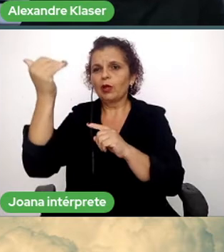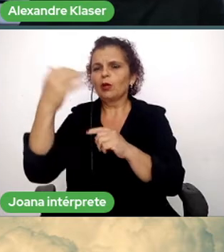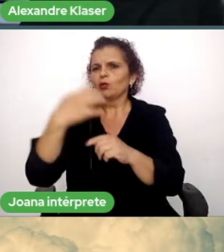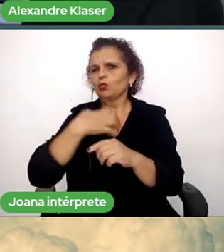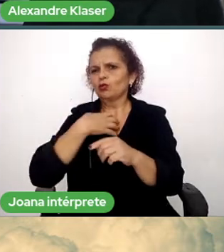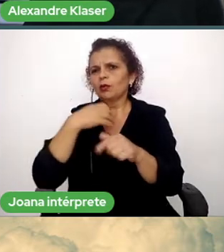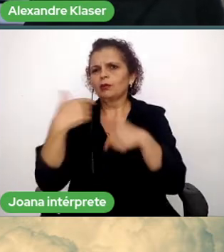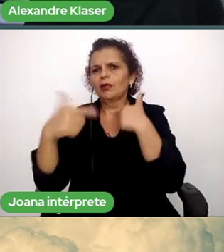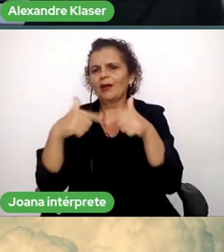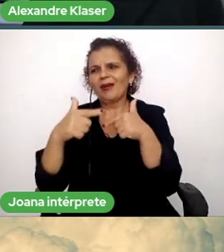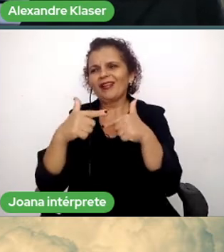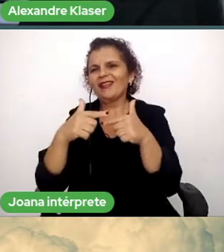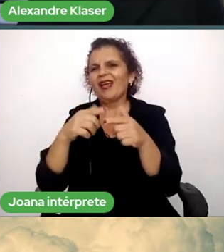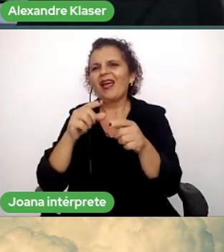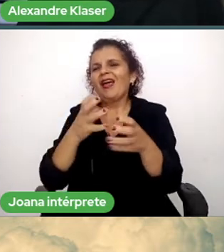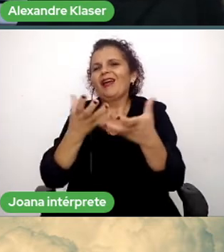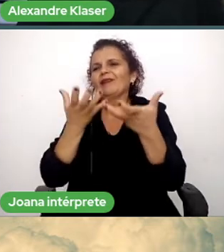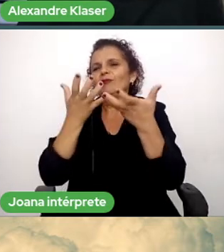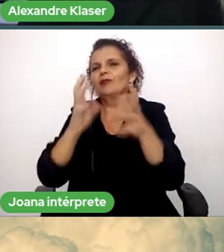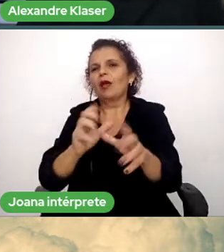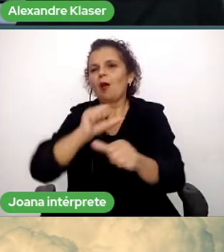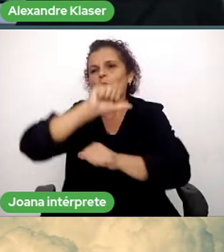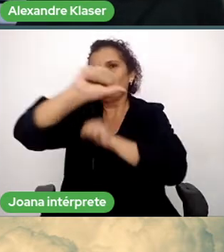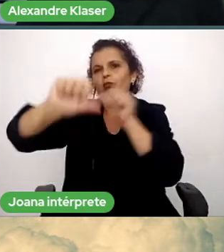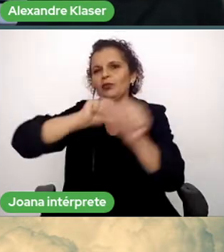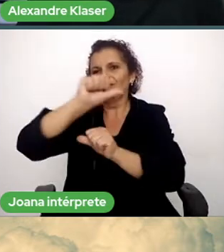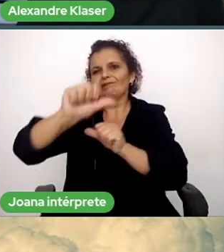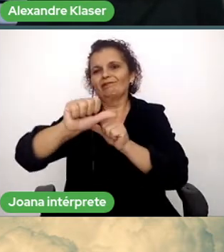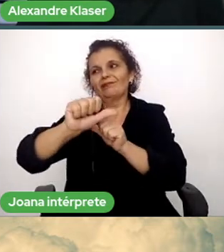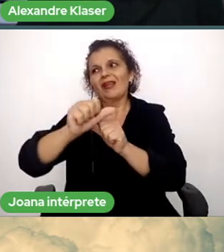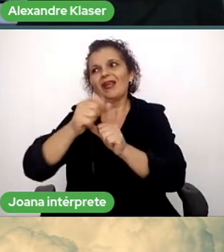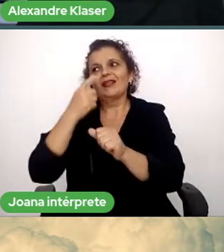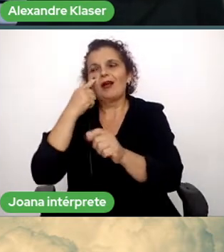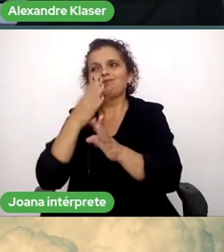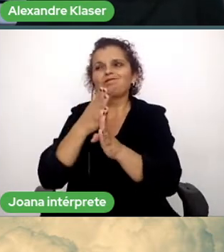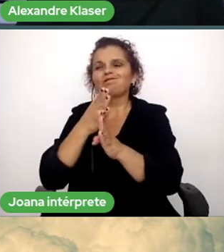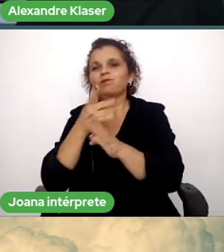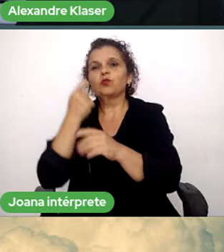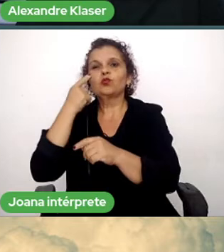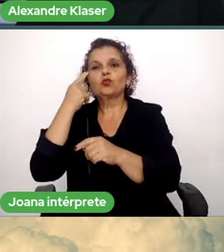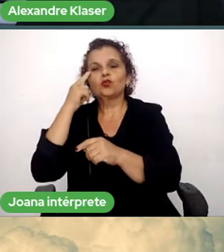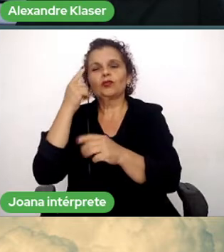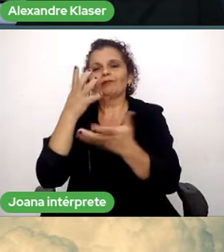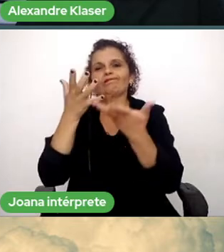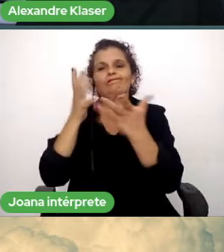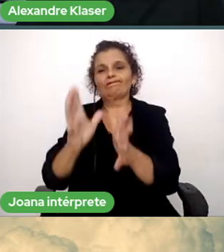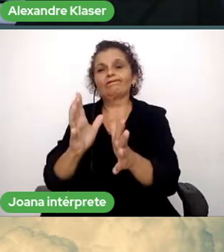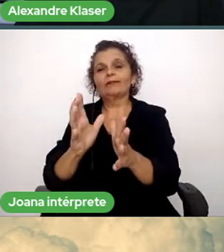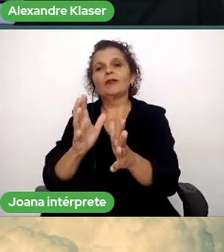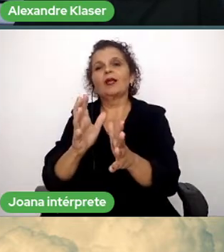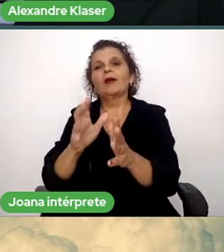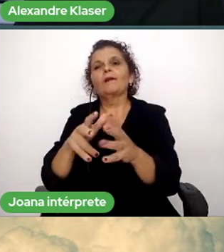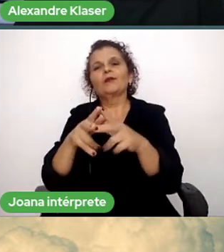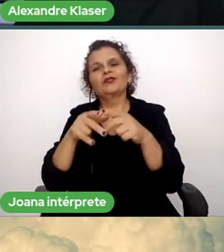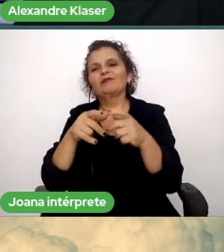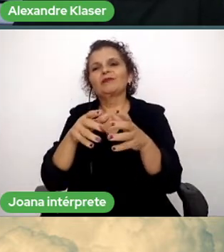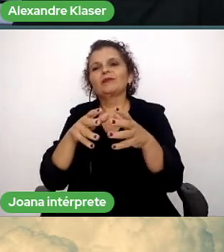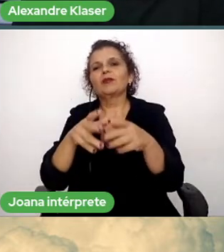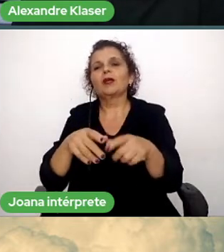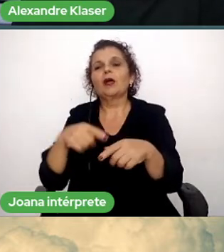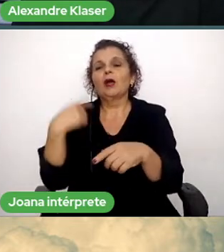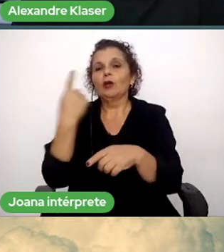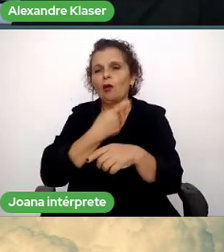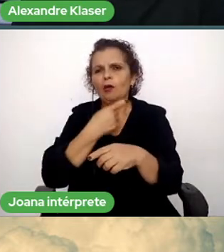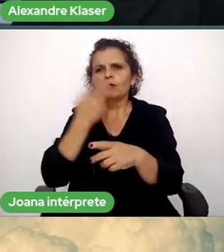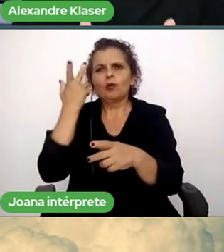trabalho, de repente ela vai ter que jogar um outro jogo que ela não tem certeza que vai ser bem sucedido. Então gera muita incerteza. A nossa tendência quando as